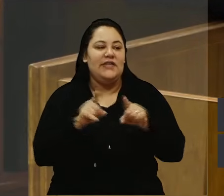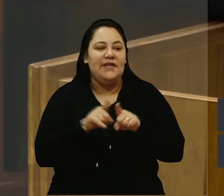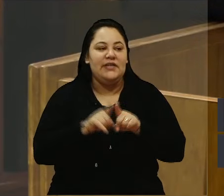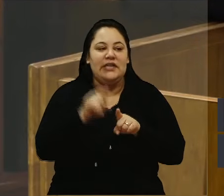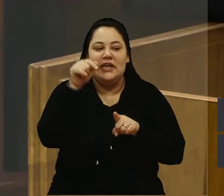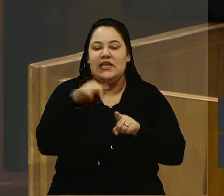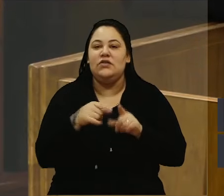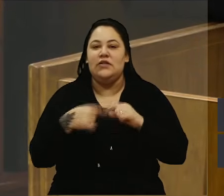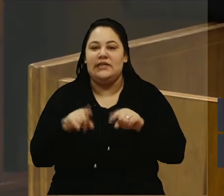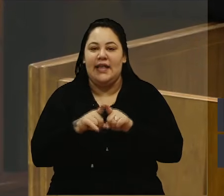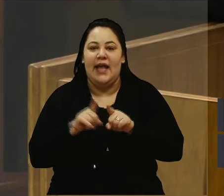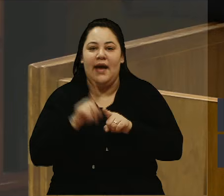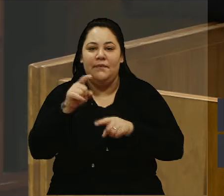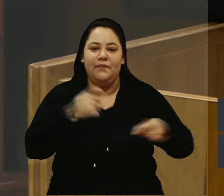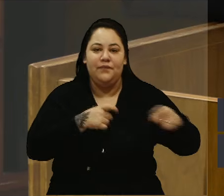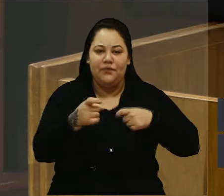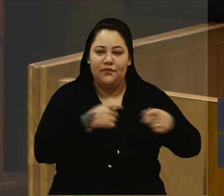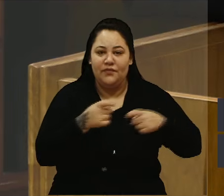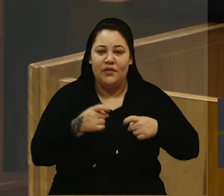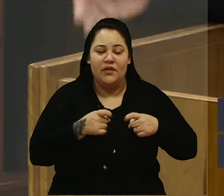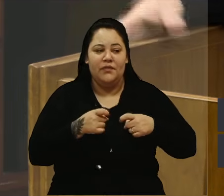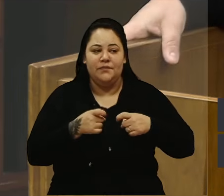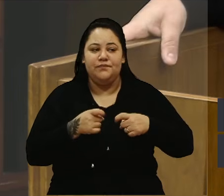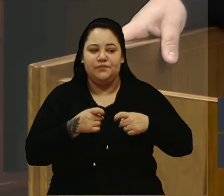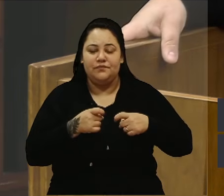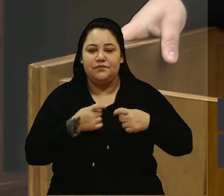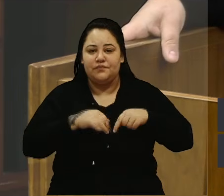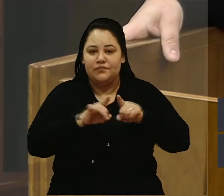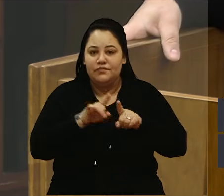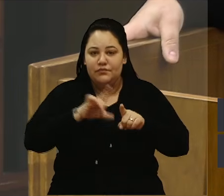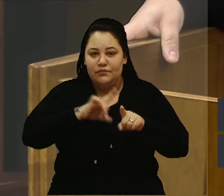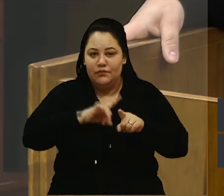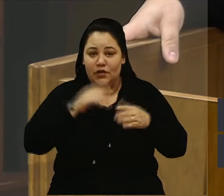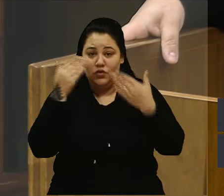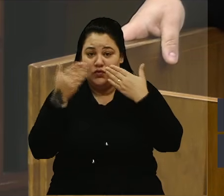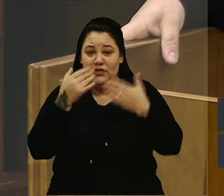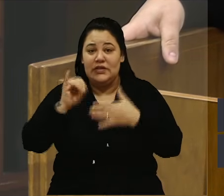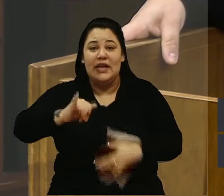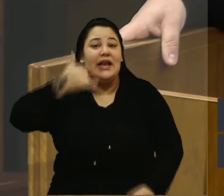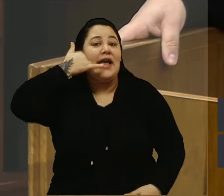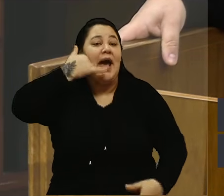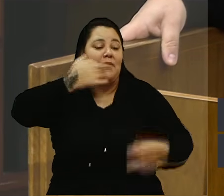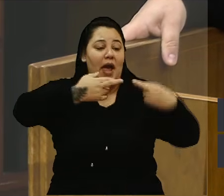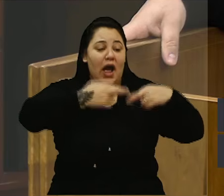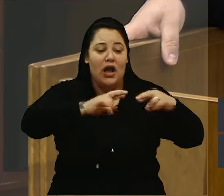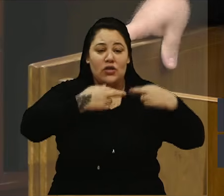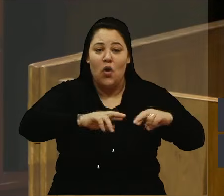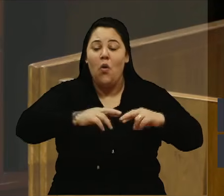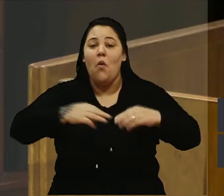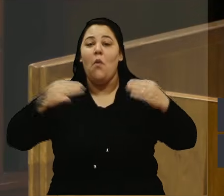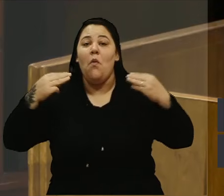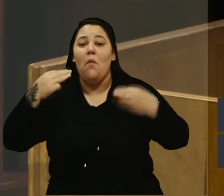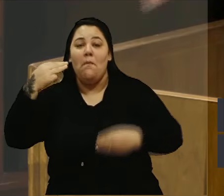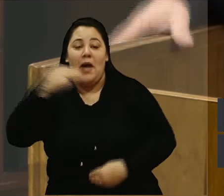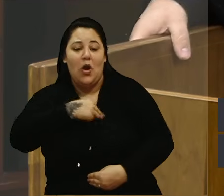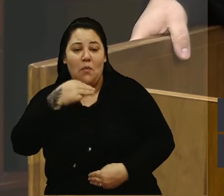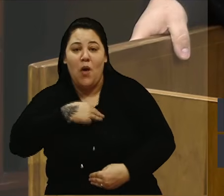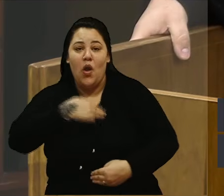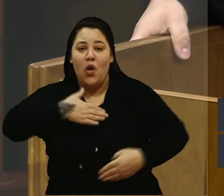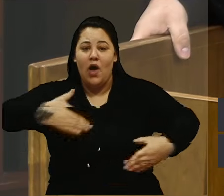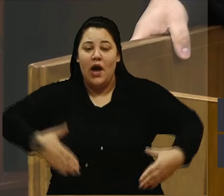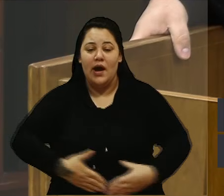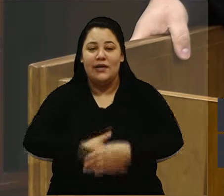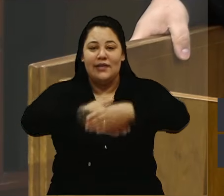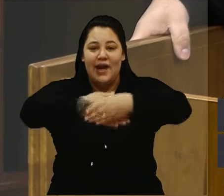UBS exaustos porque não tem mais profissionais, eu duvido que se ligar para Randon, para Marco Polo, para os Andreassa, eles não vão abrir para vacinar